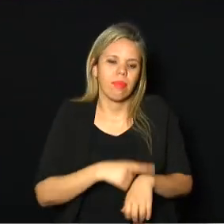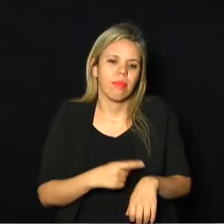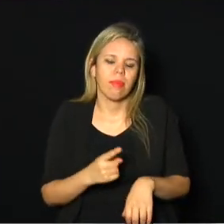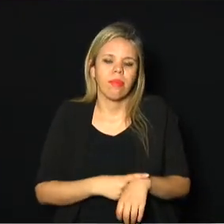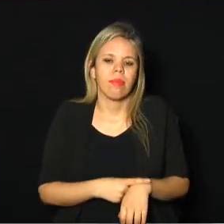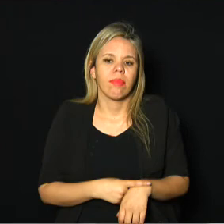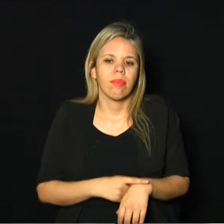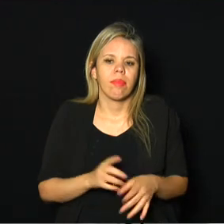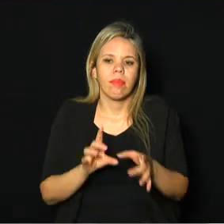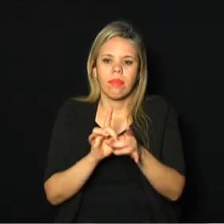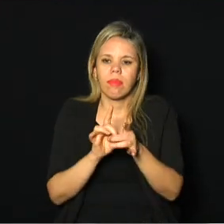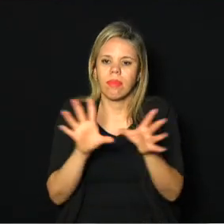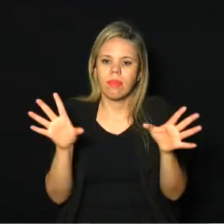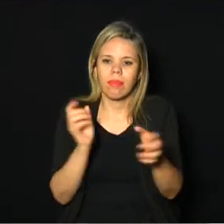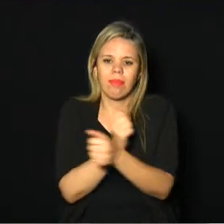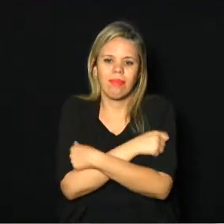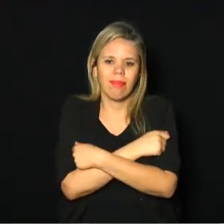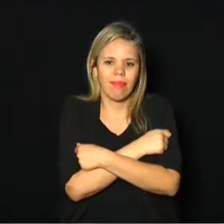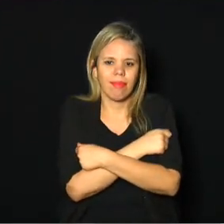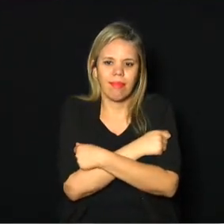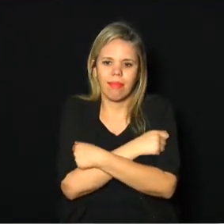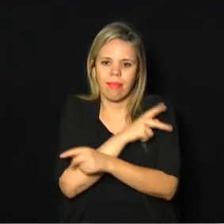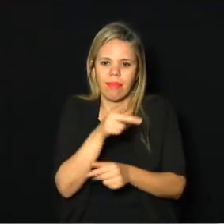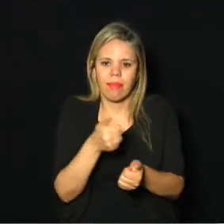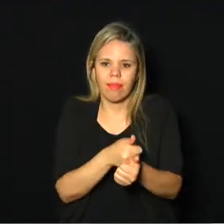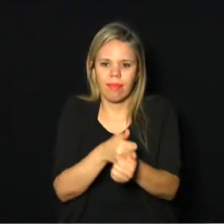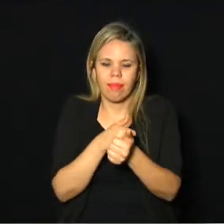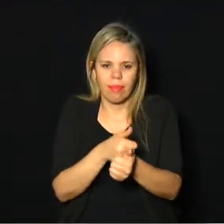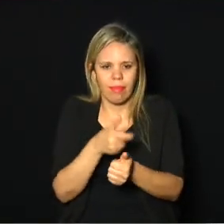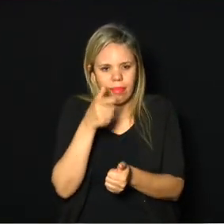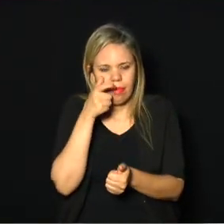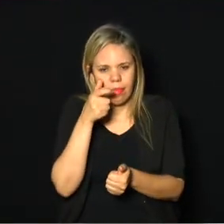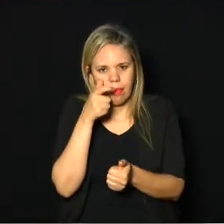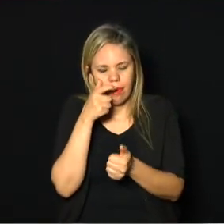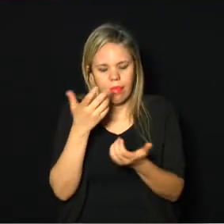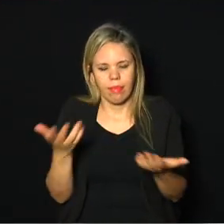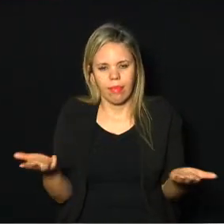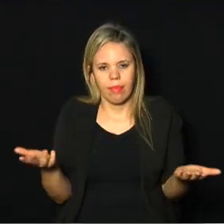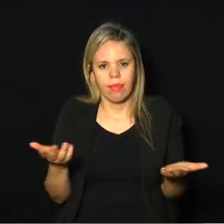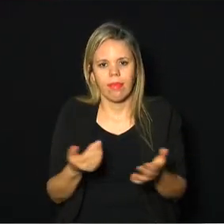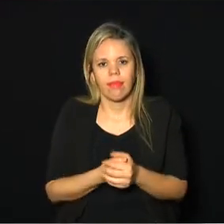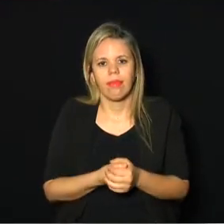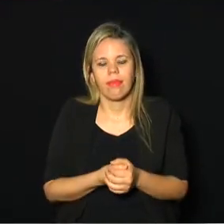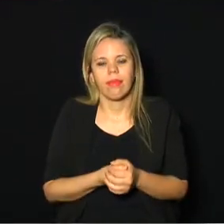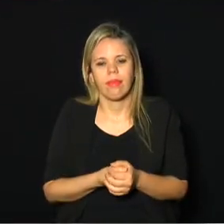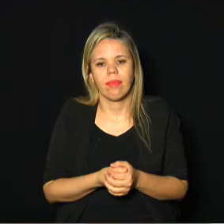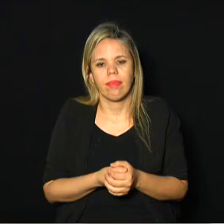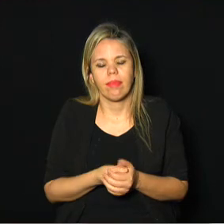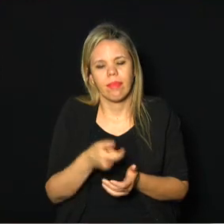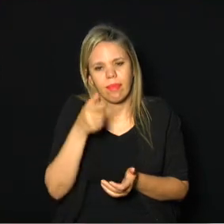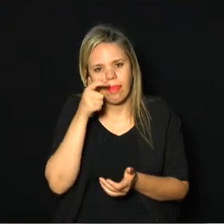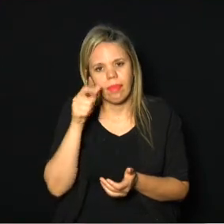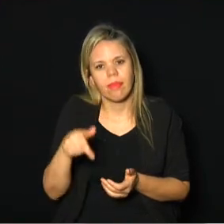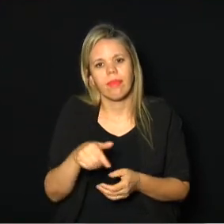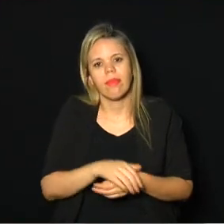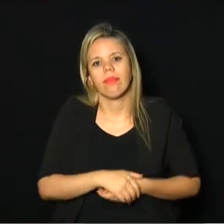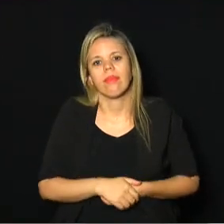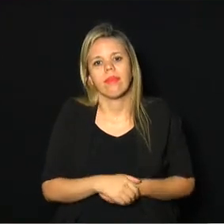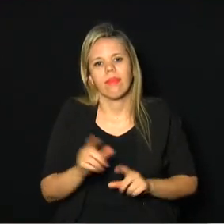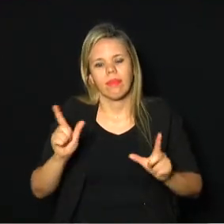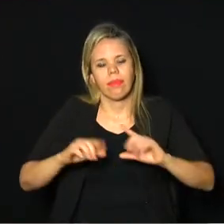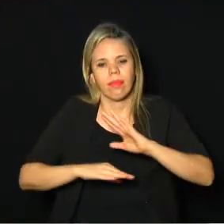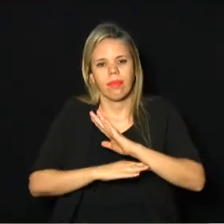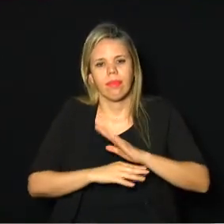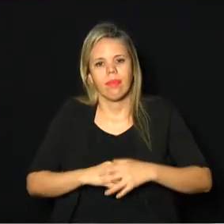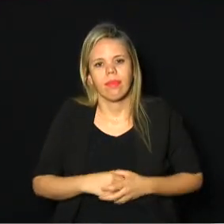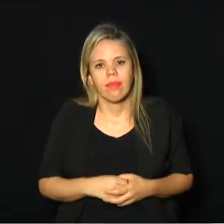e deixo aqui um abraço para todo mundo que nos acompanharam, né, aí para todo mundo que nos acompanhou na TV